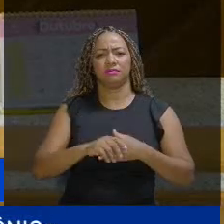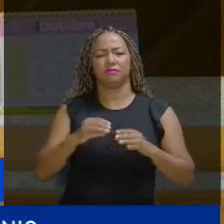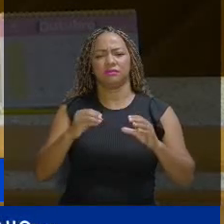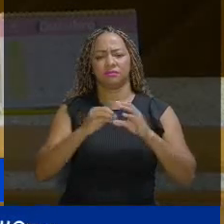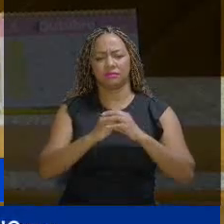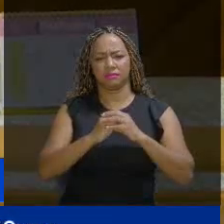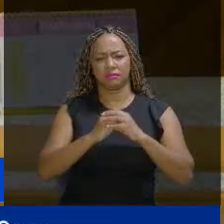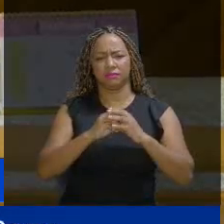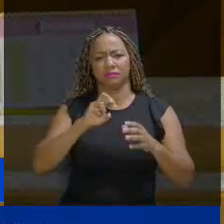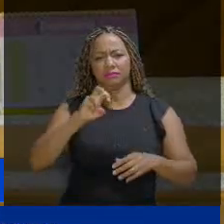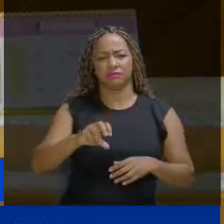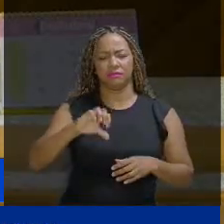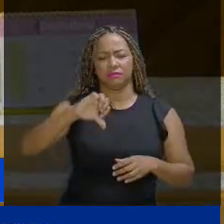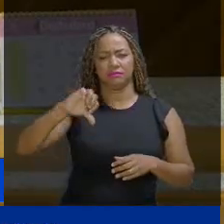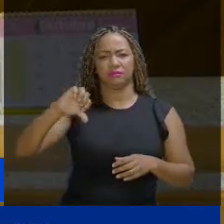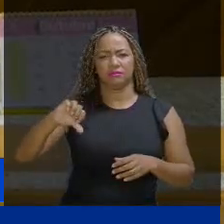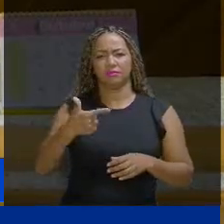TREAP número